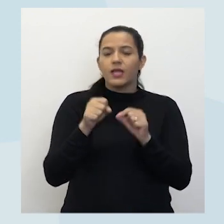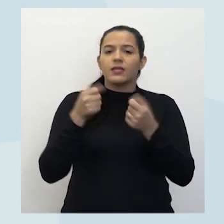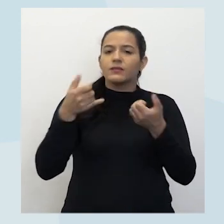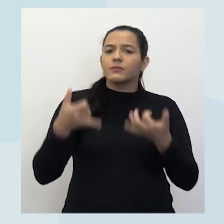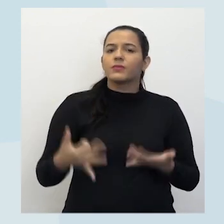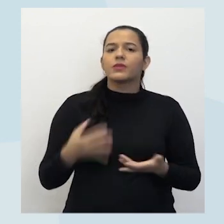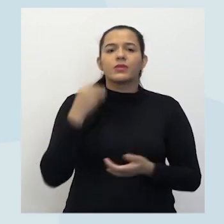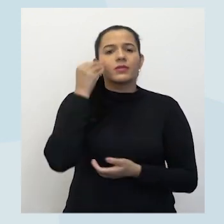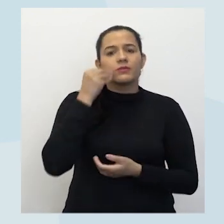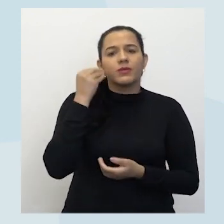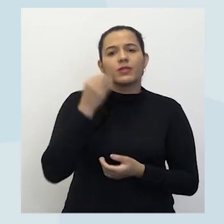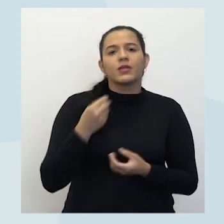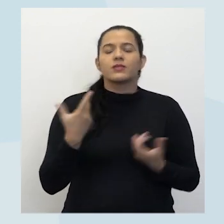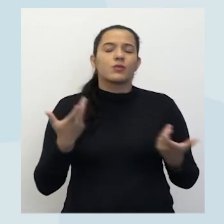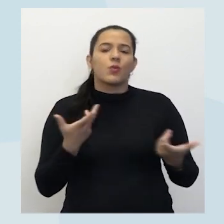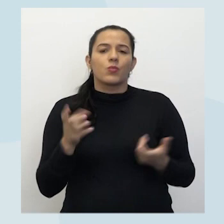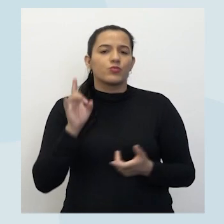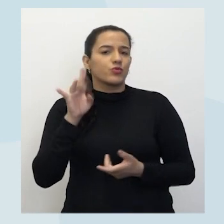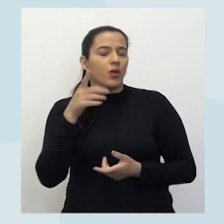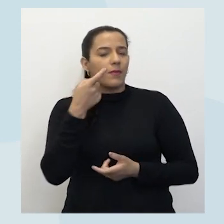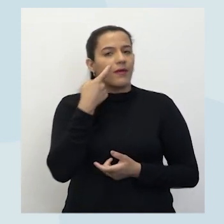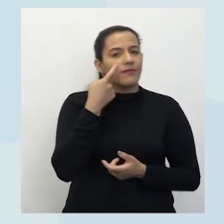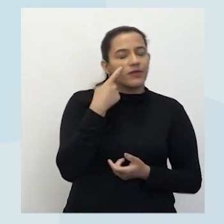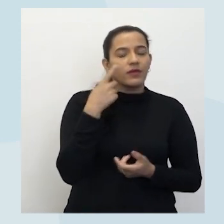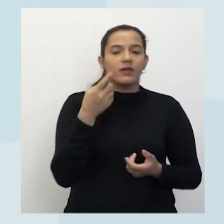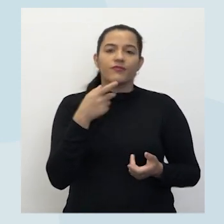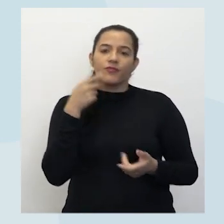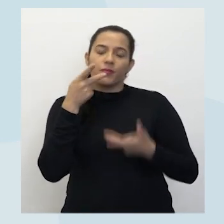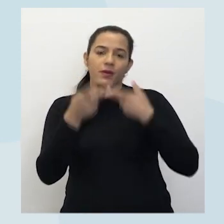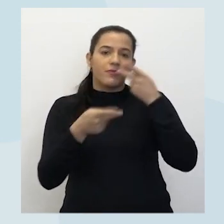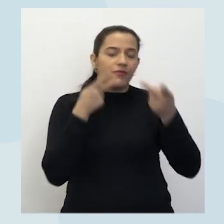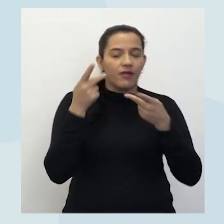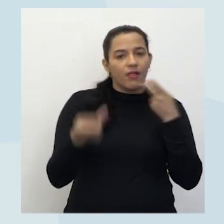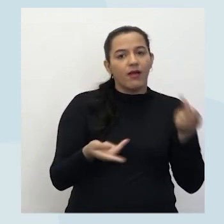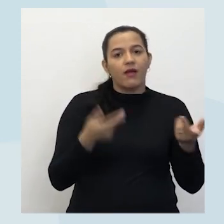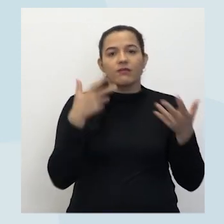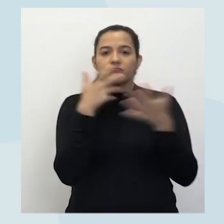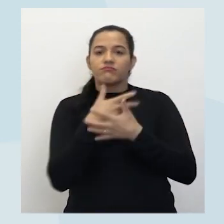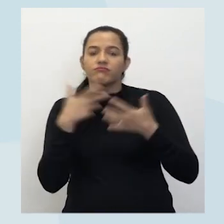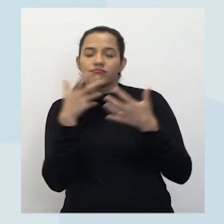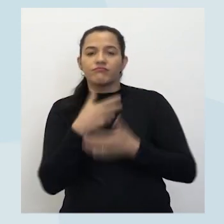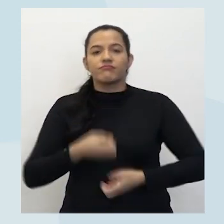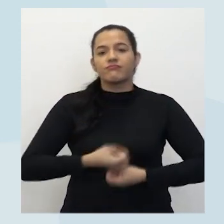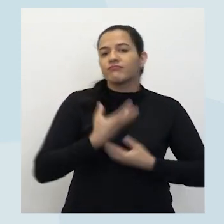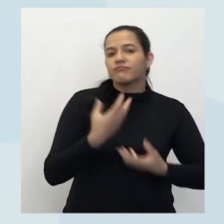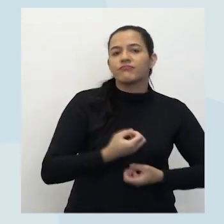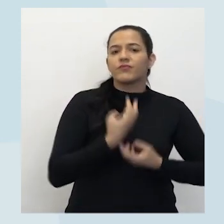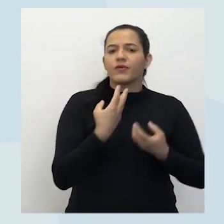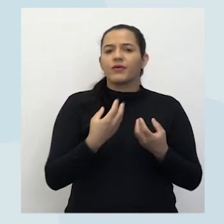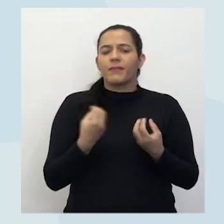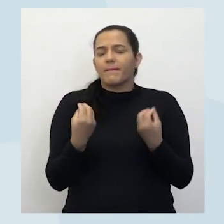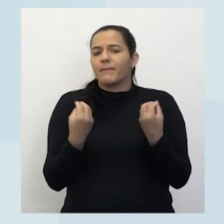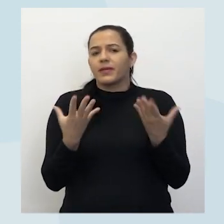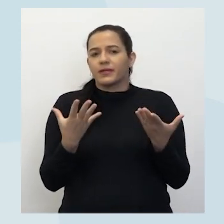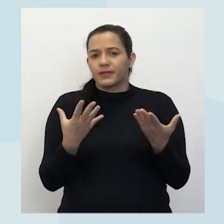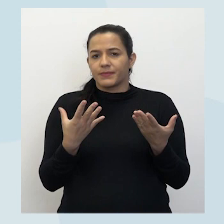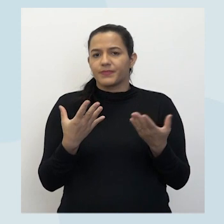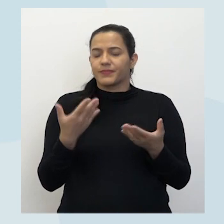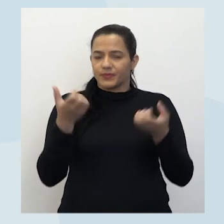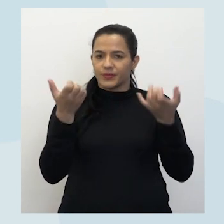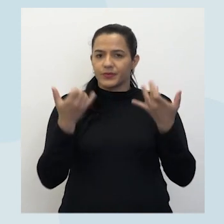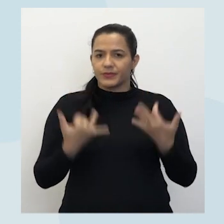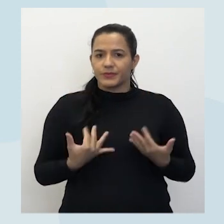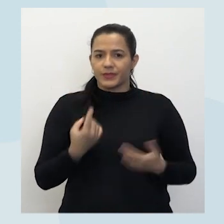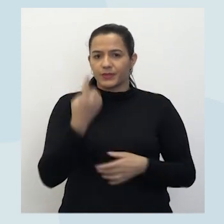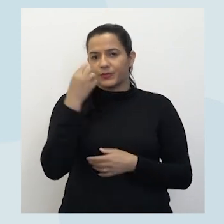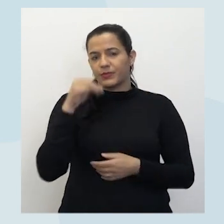Você foi como espectador, foi recitar poesia, foi participar com uma outra expressão artística? Nos conte. Em um